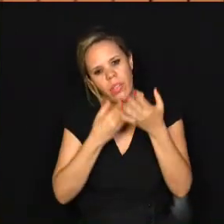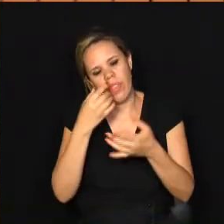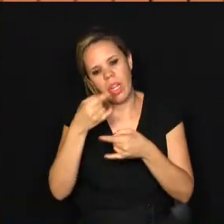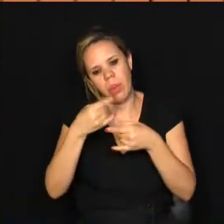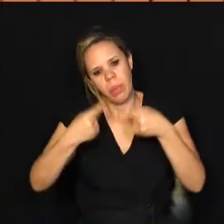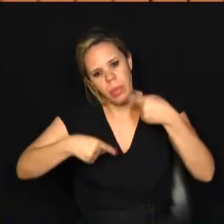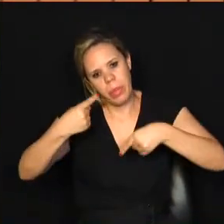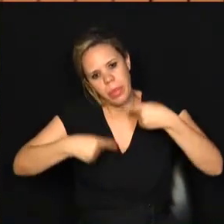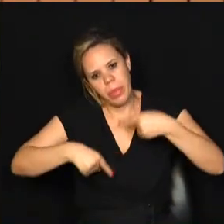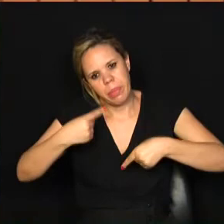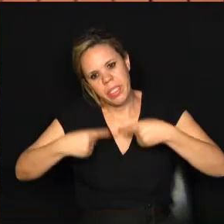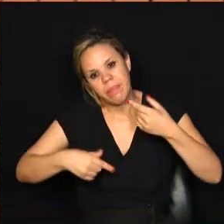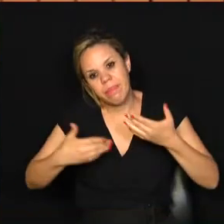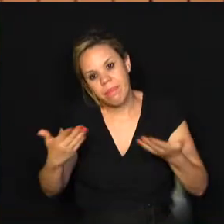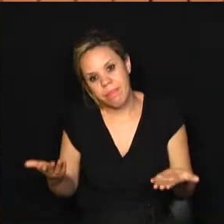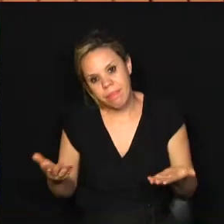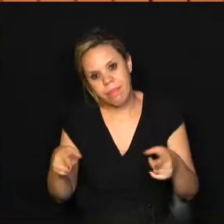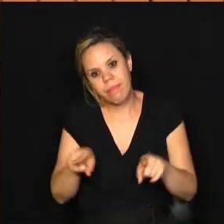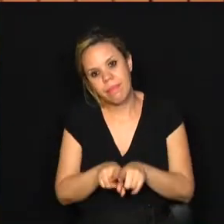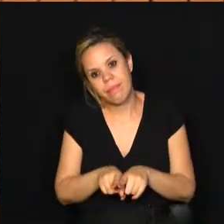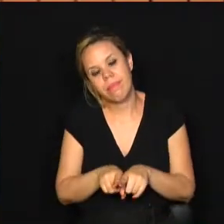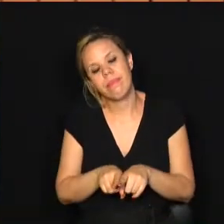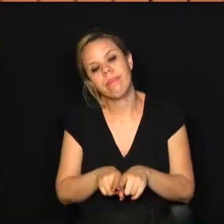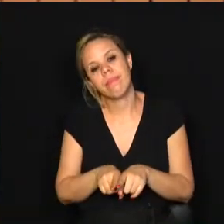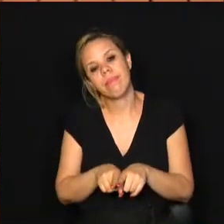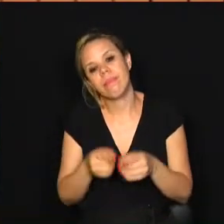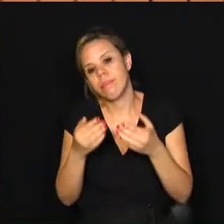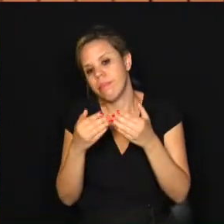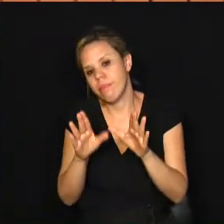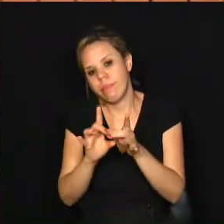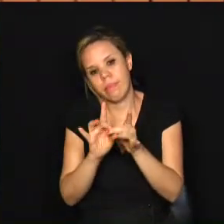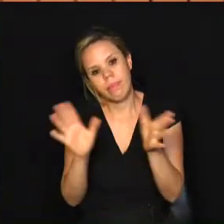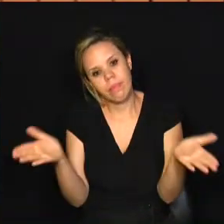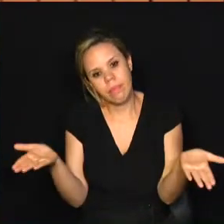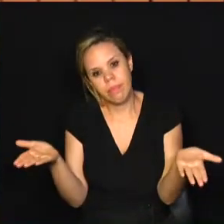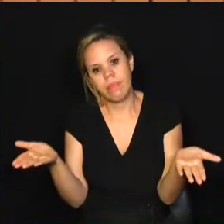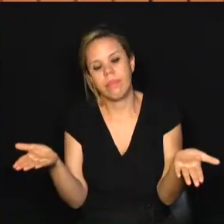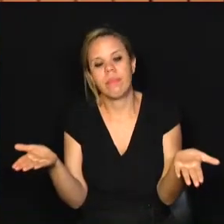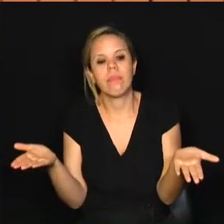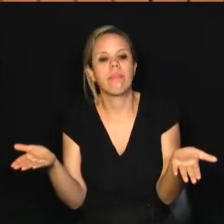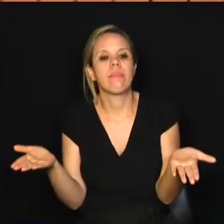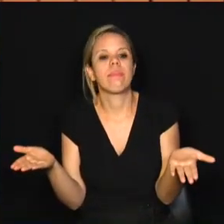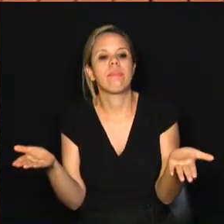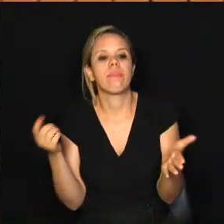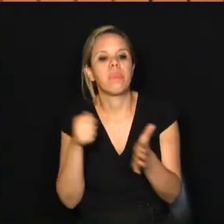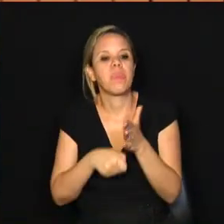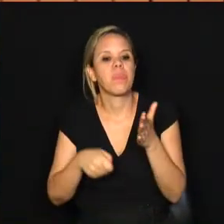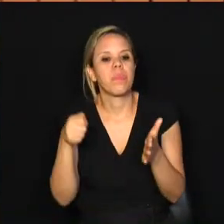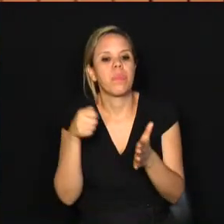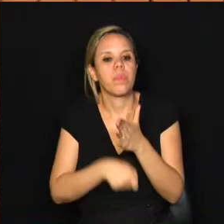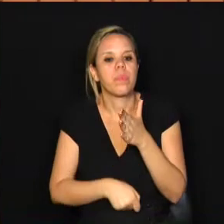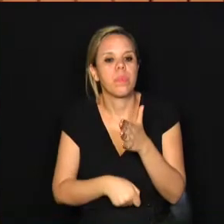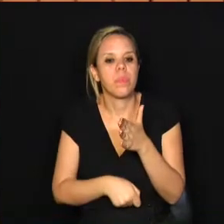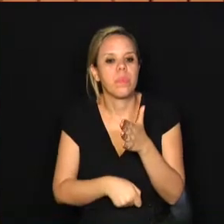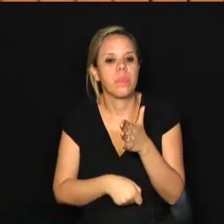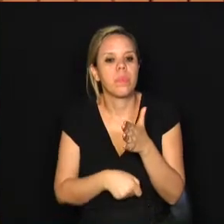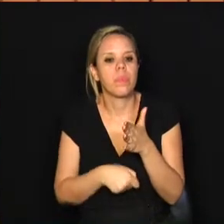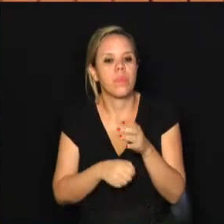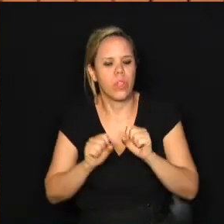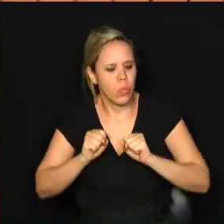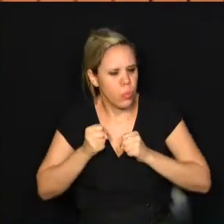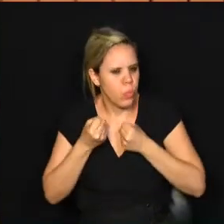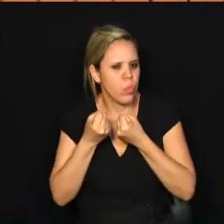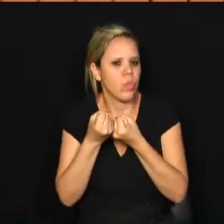debate, e também se colocar à disposição ainda mais dessa luta para que fortaleça